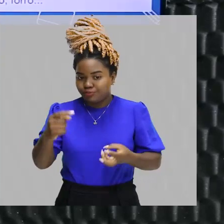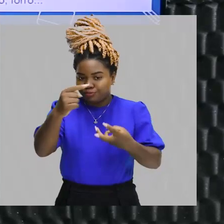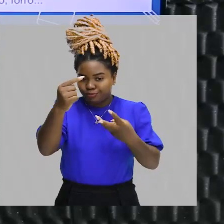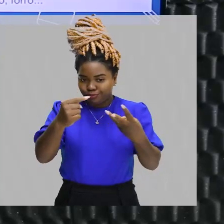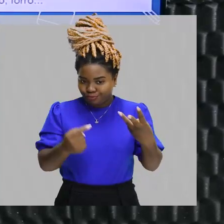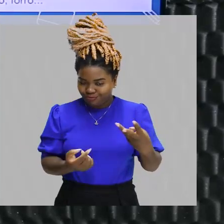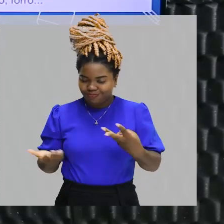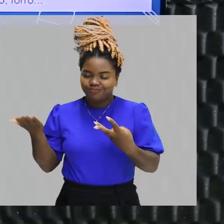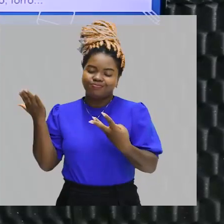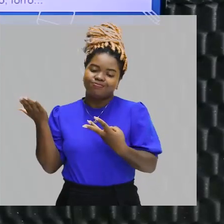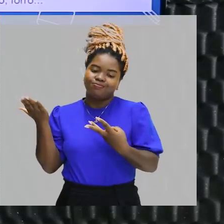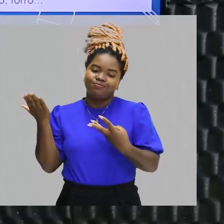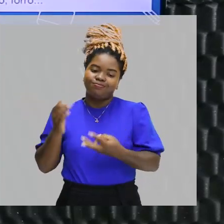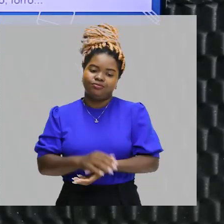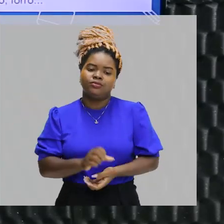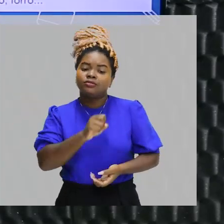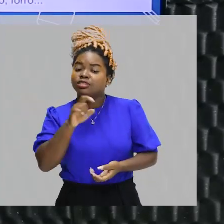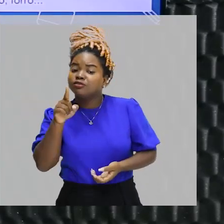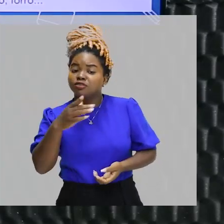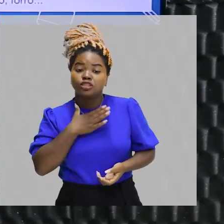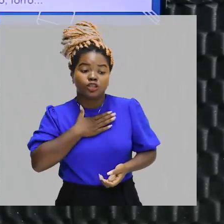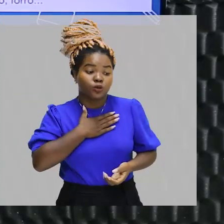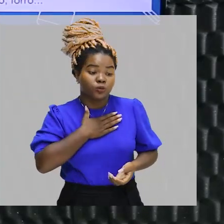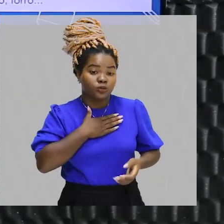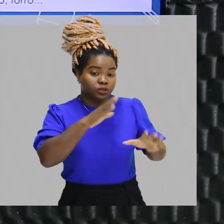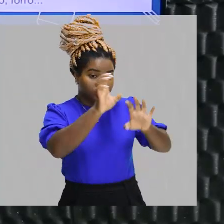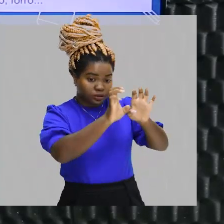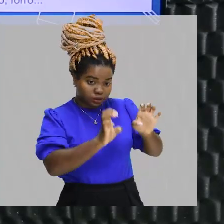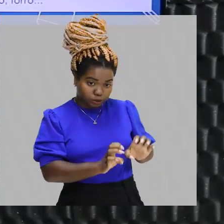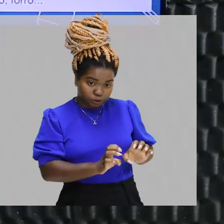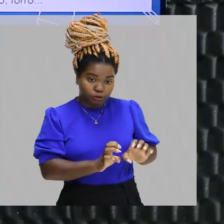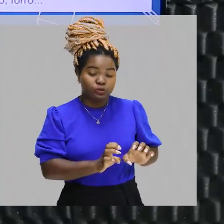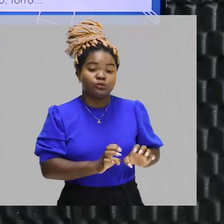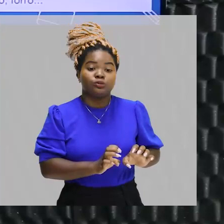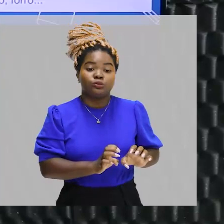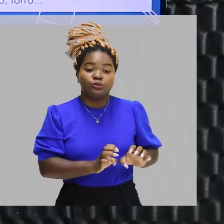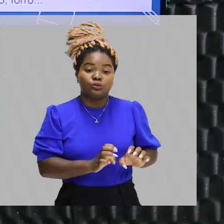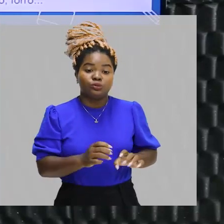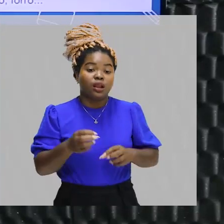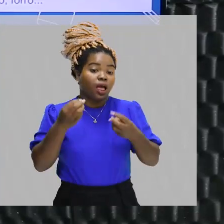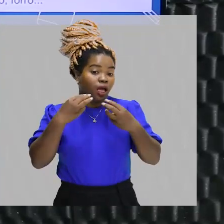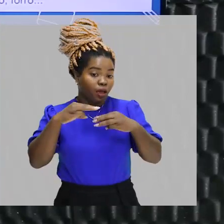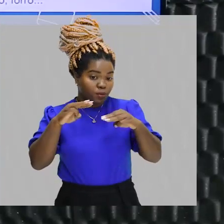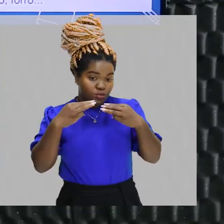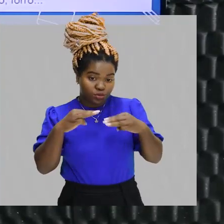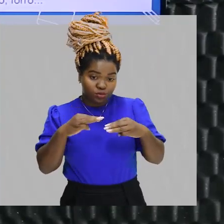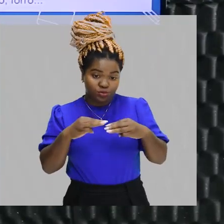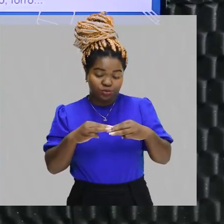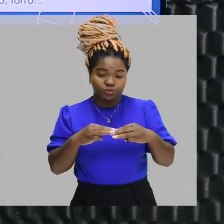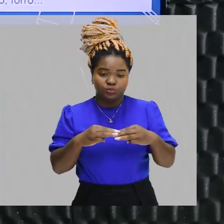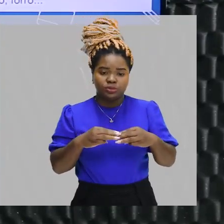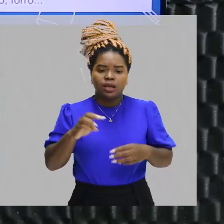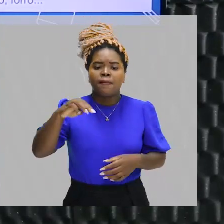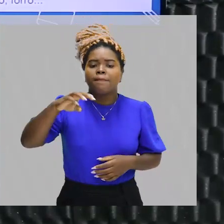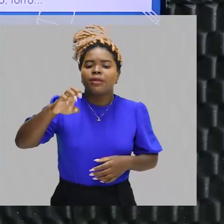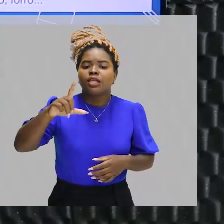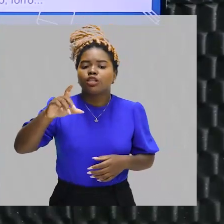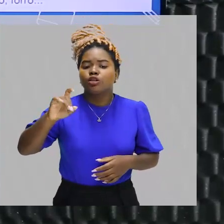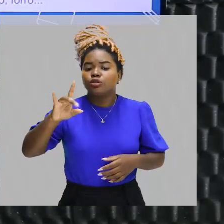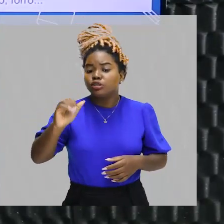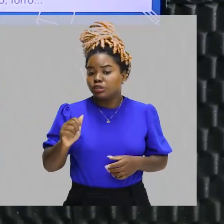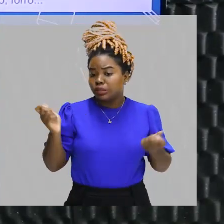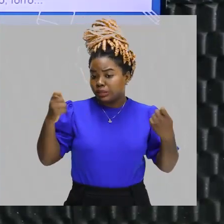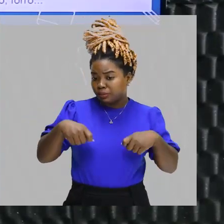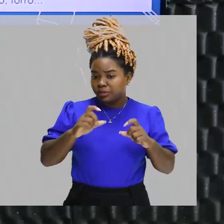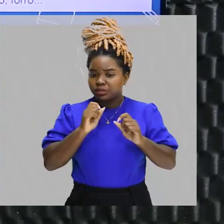música tem ritmo. Se você gosta da estrutura rítmica dessa música, é outra história, certo? A melodia, por exemplo, pode ser definida